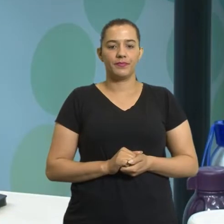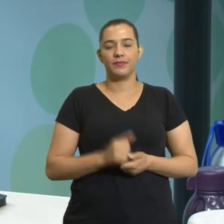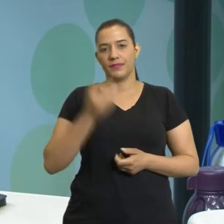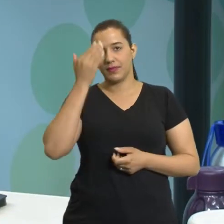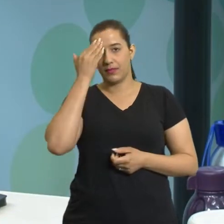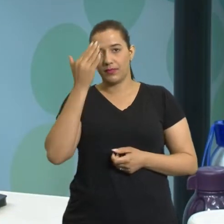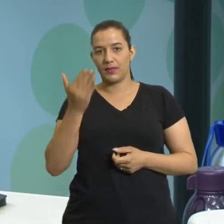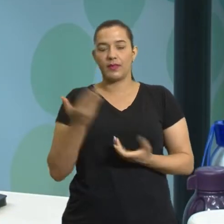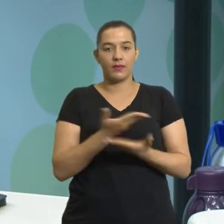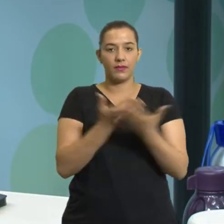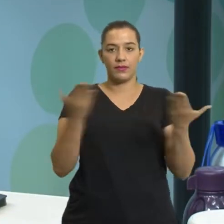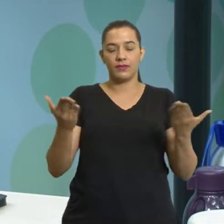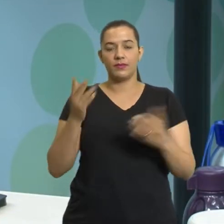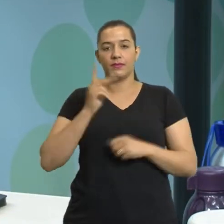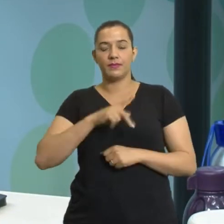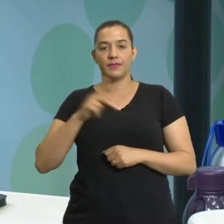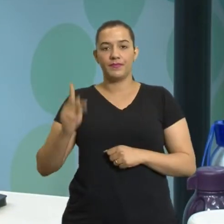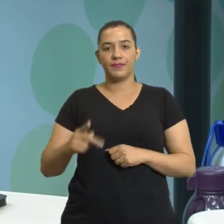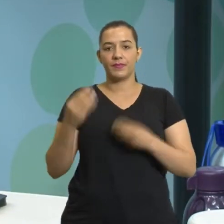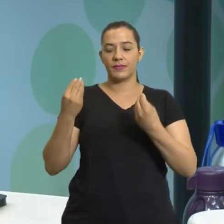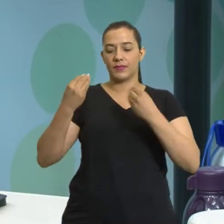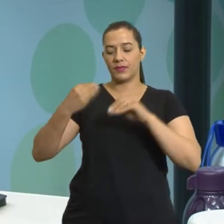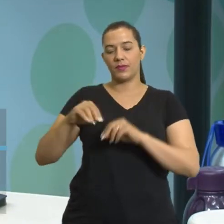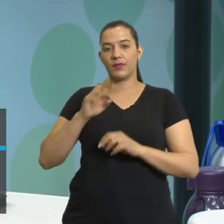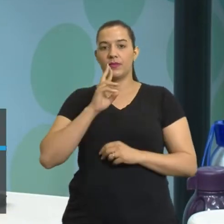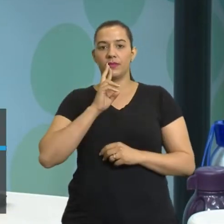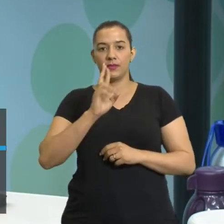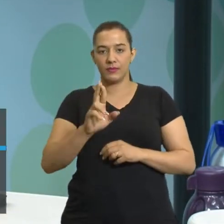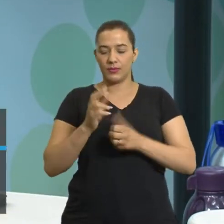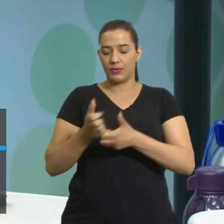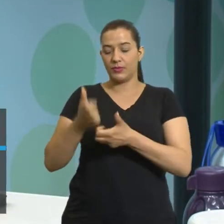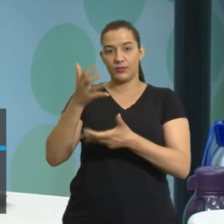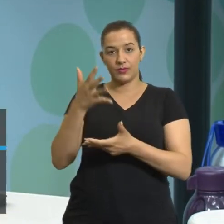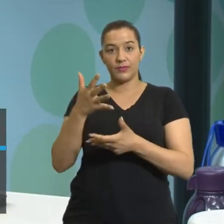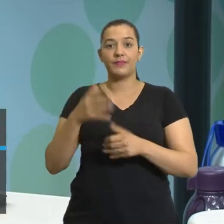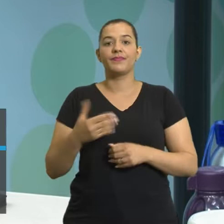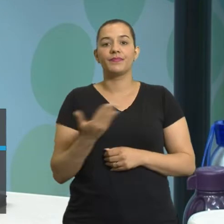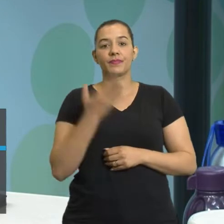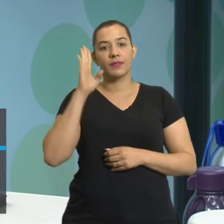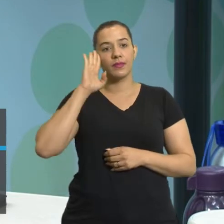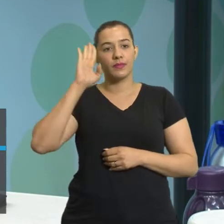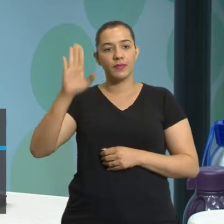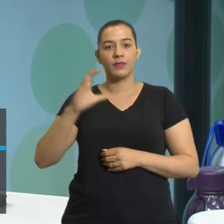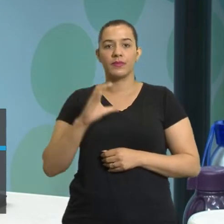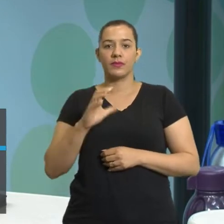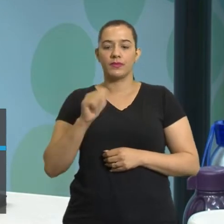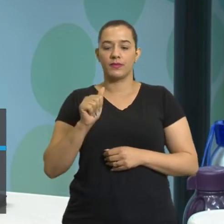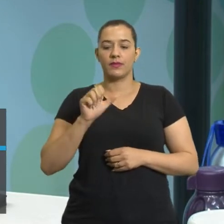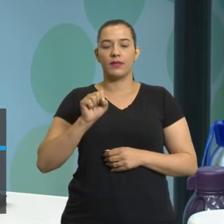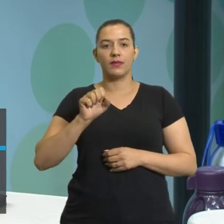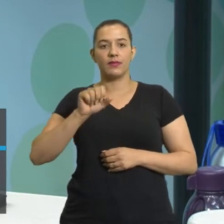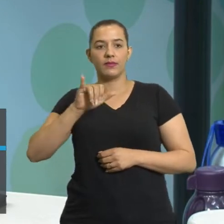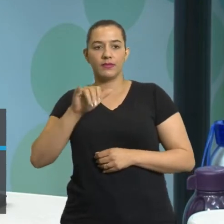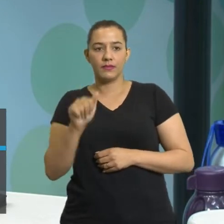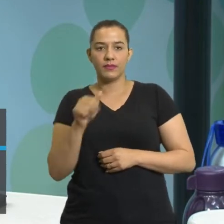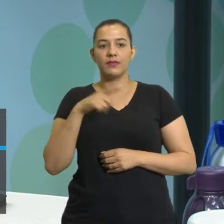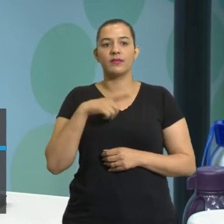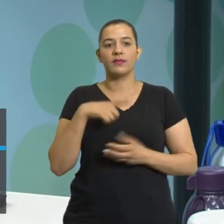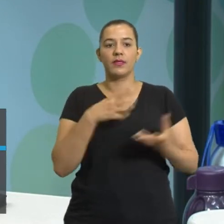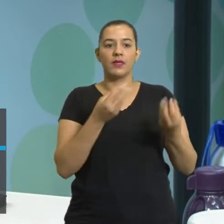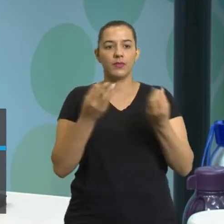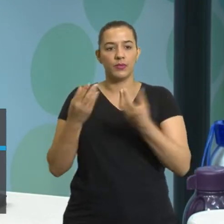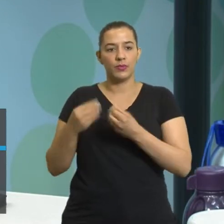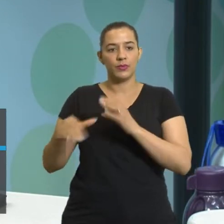Muito obrigada aos professores que colocaram aqui as respostas no chat, especialmente a professora Cássia, que tem interagido